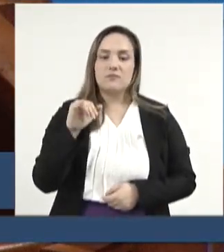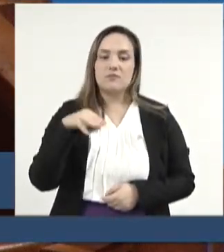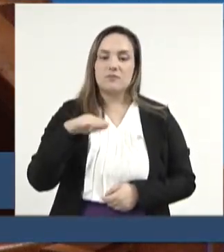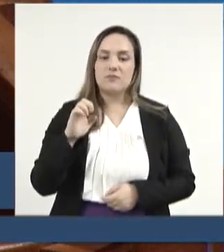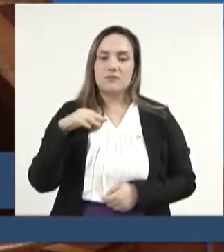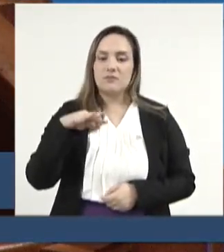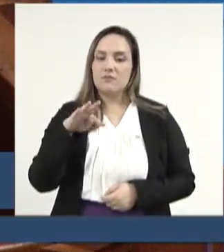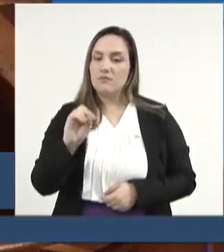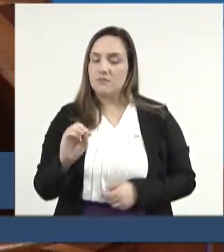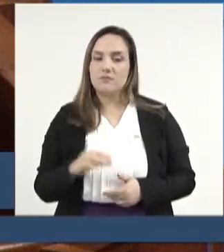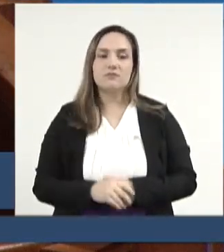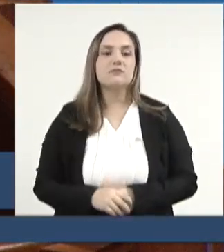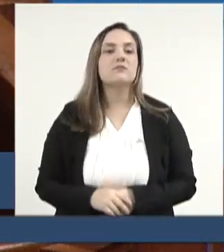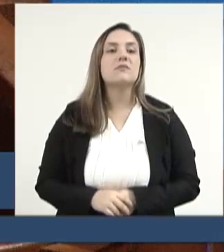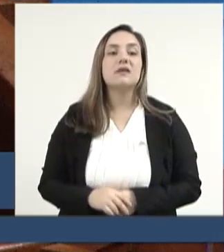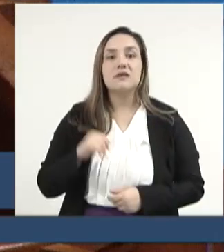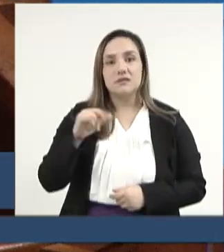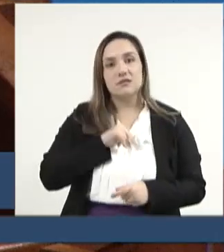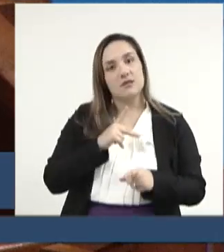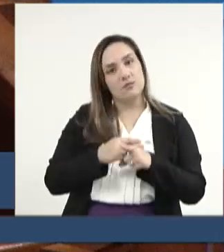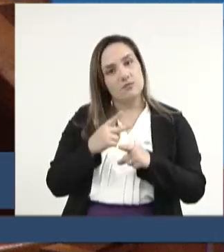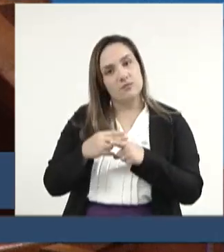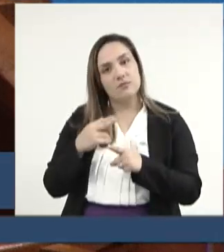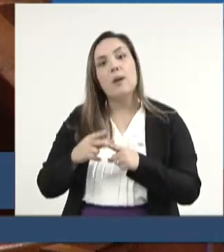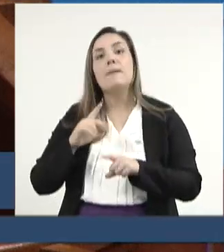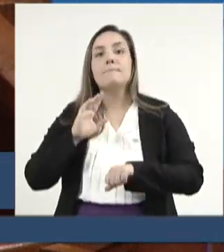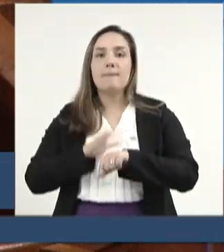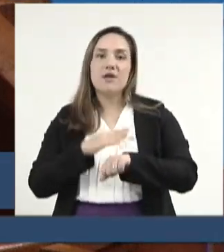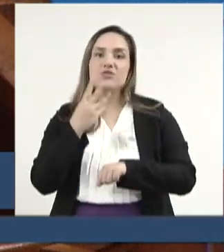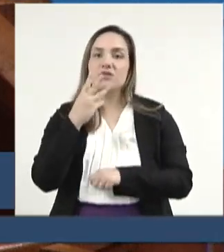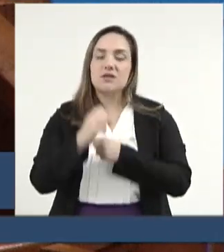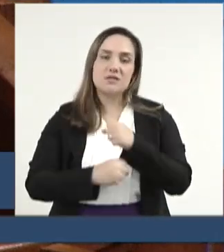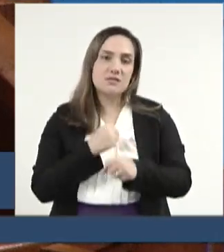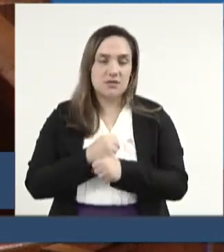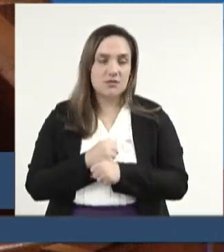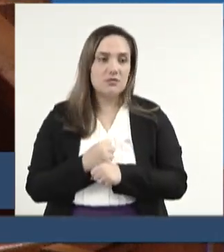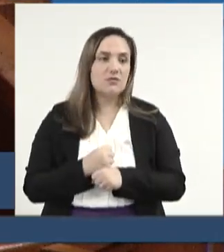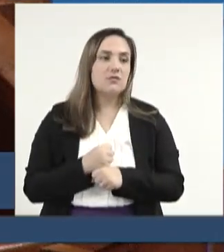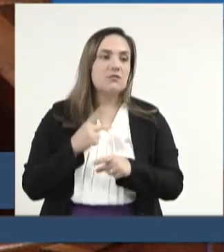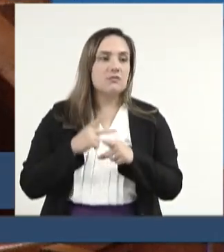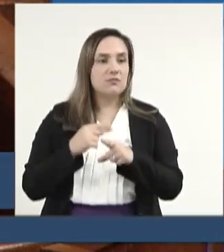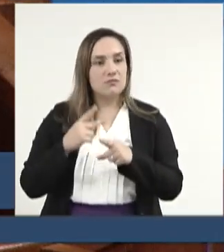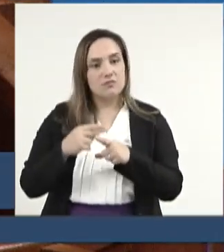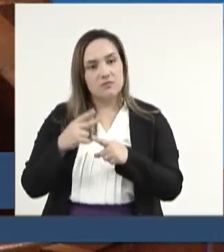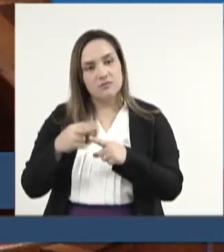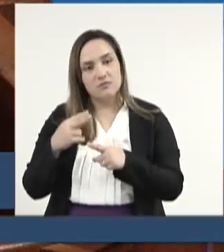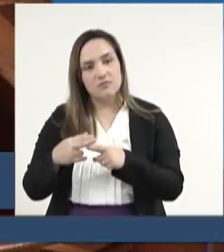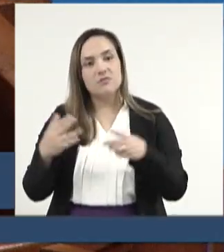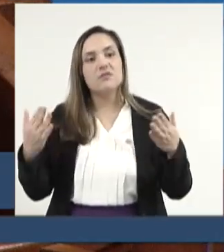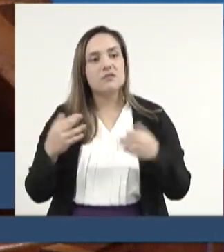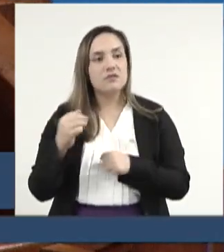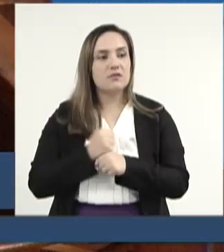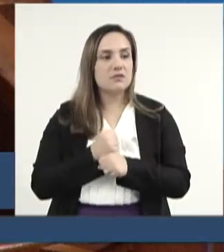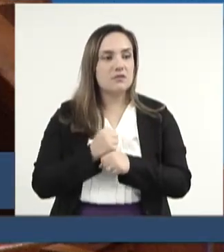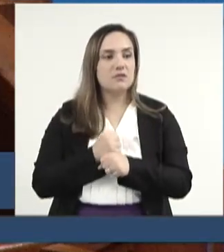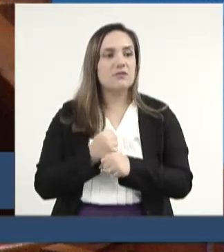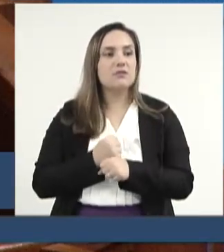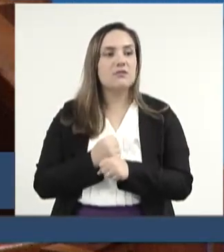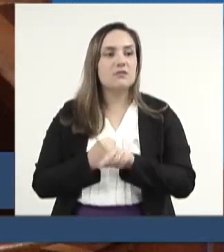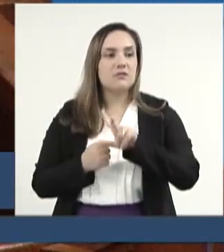as parcelas com prazo superior a 3 anos, o valor da parcela deste ano, ela